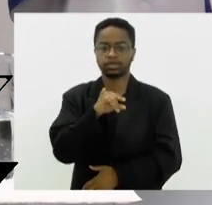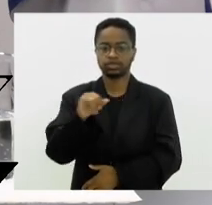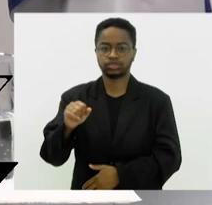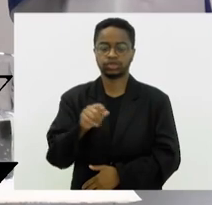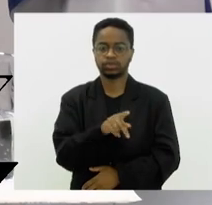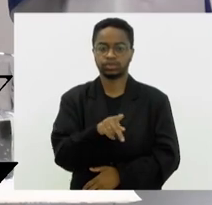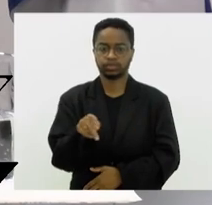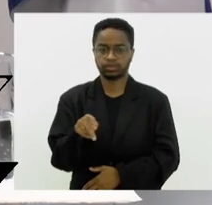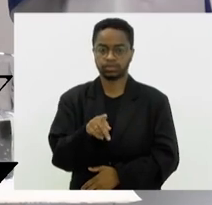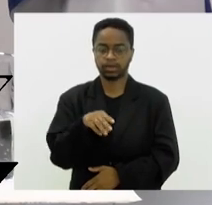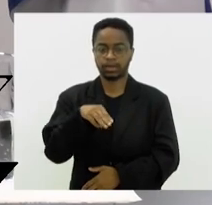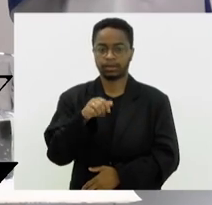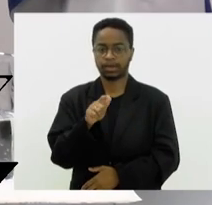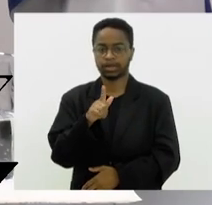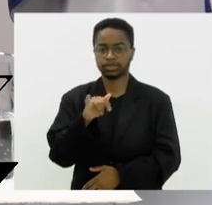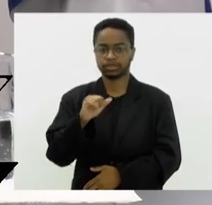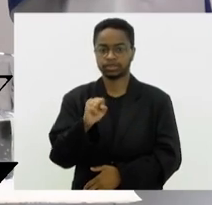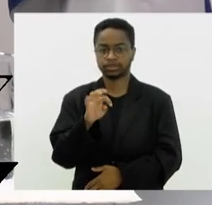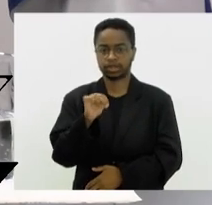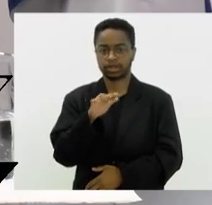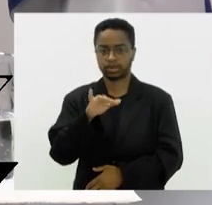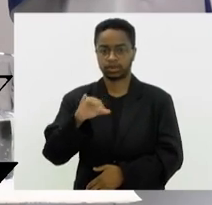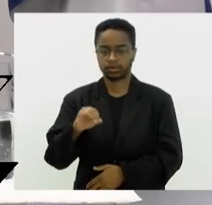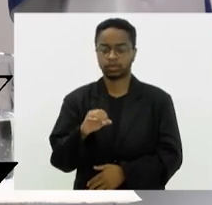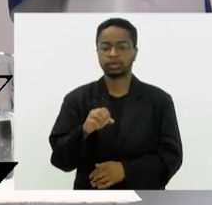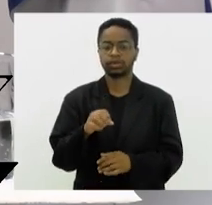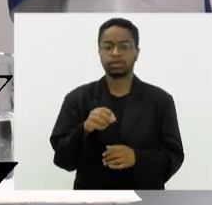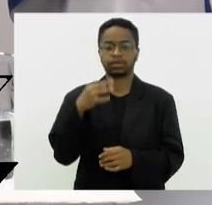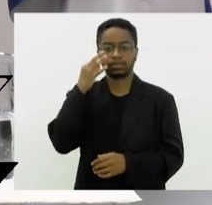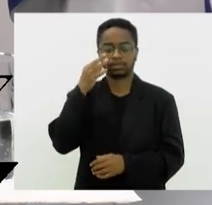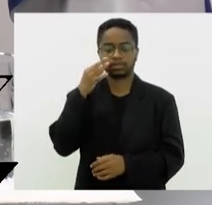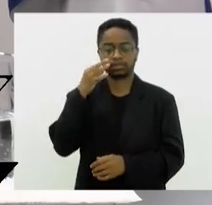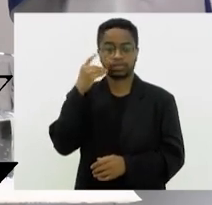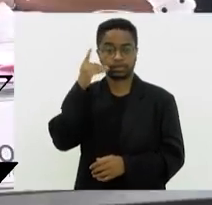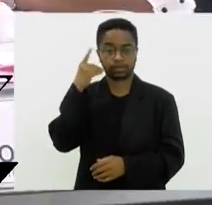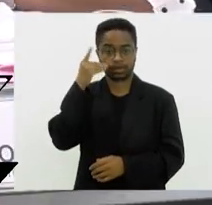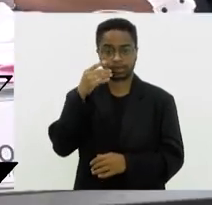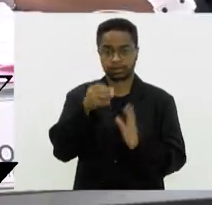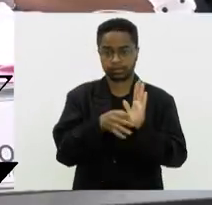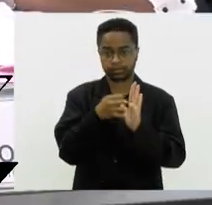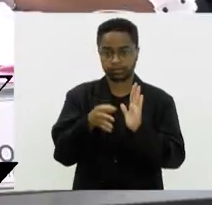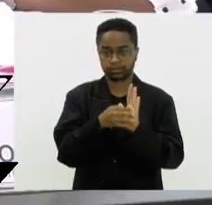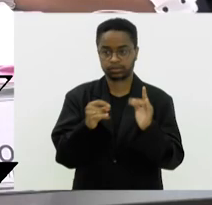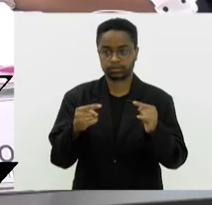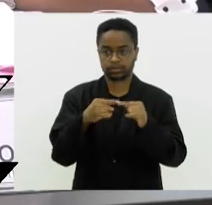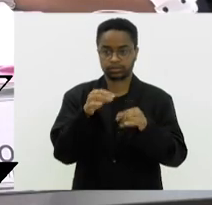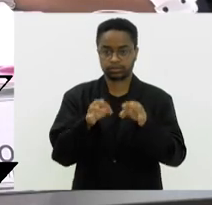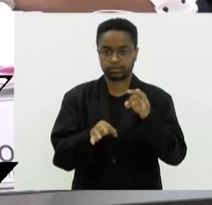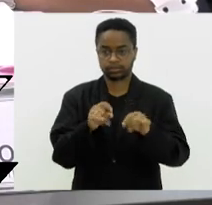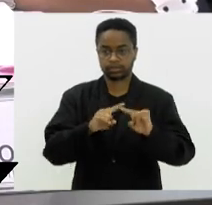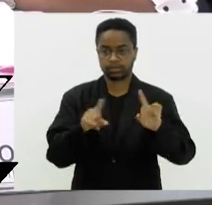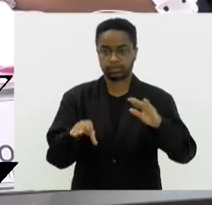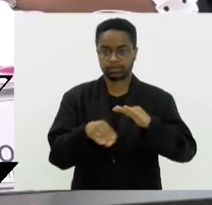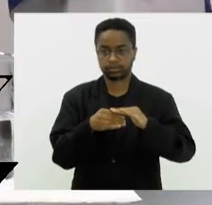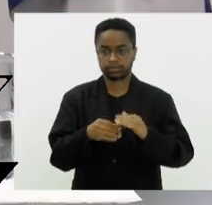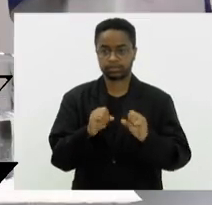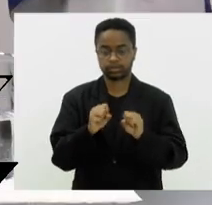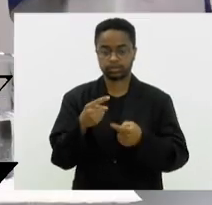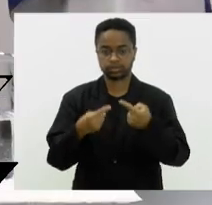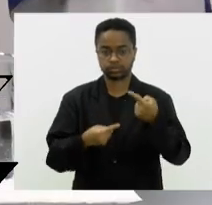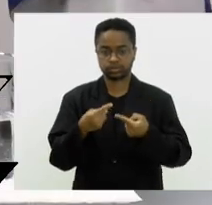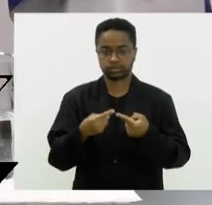Magistério, na forma que menciona. Para aparecer, deputado Fred Pacheco. Aparecer pela juridicidade com emendas. Em